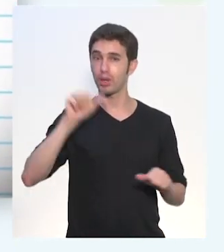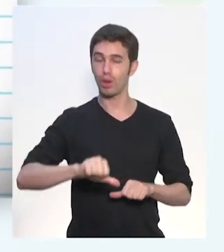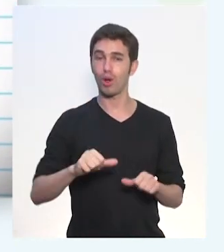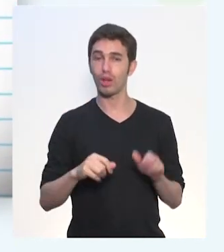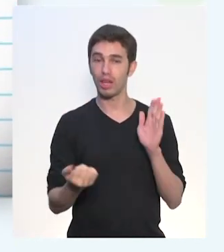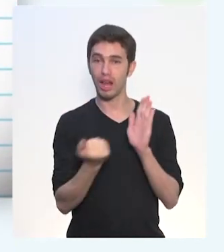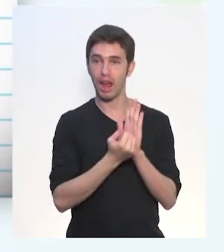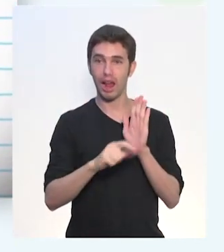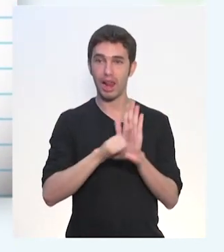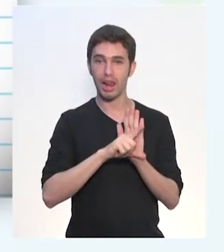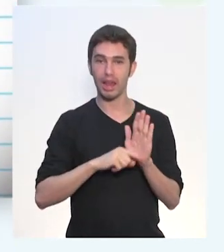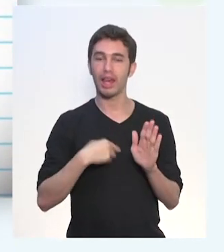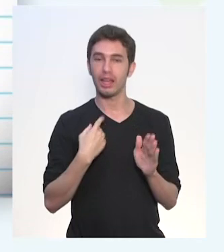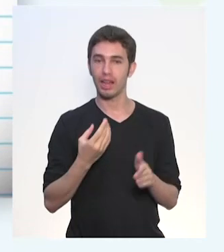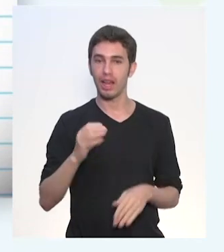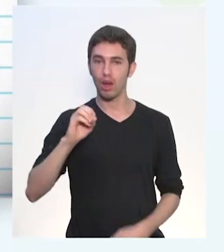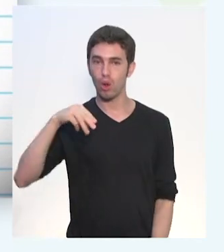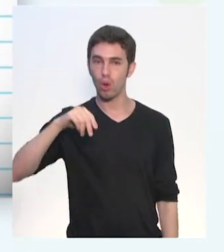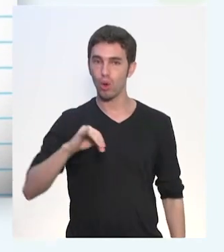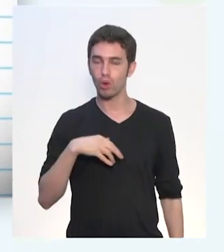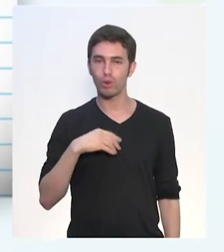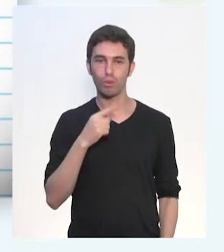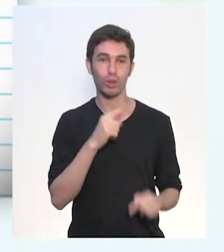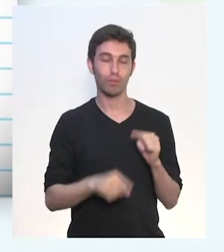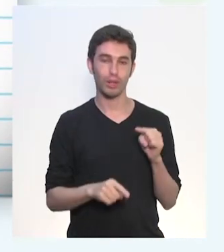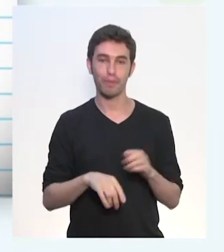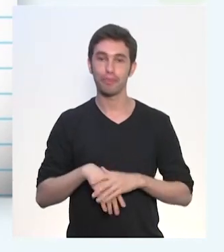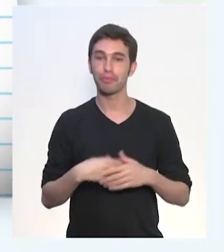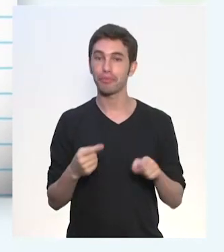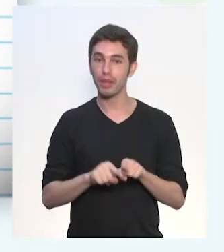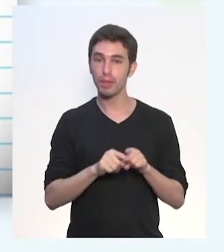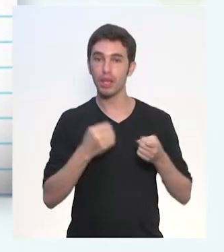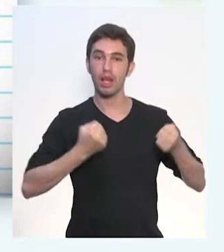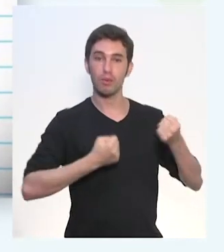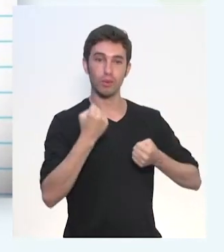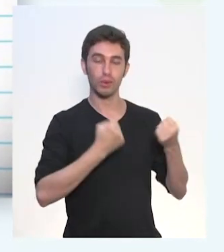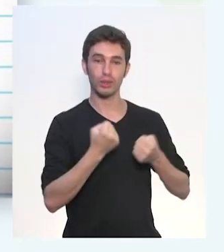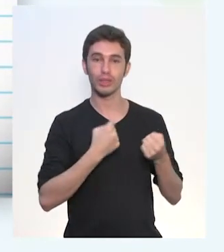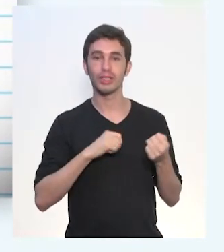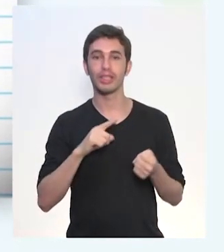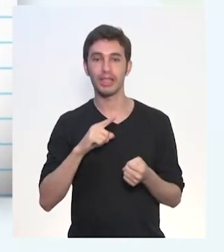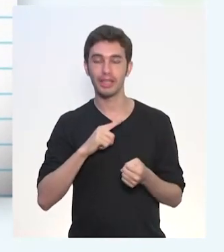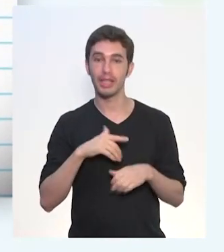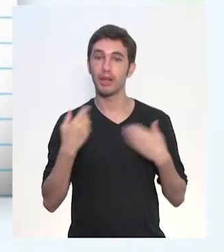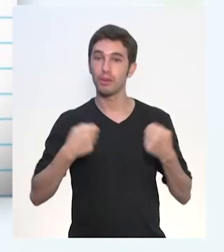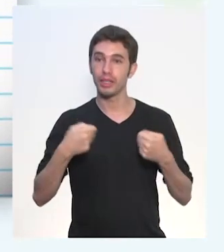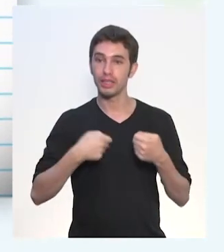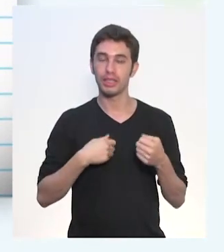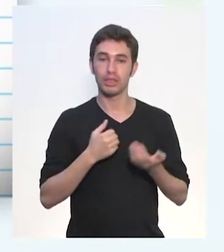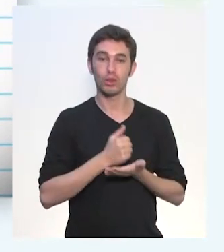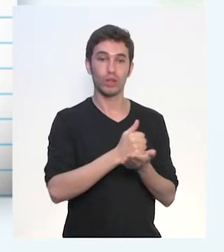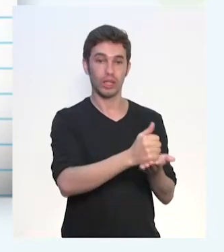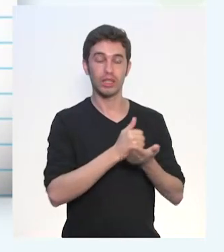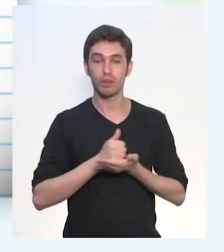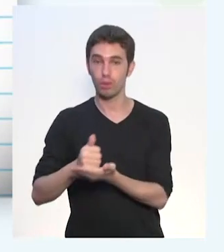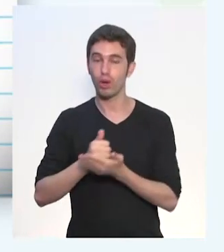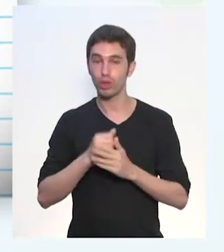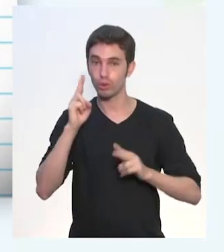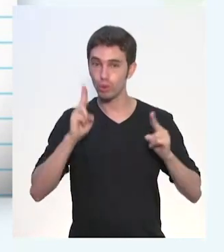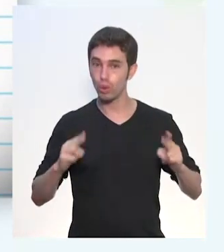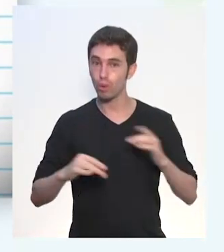que também são responsáveis por 1/4 das emissões globais de gases do efeito estufa. Para que o transporte urbano permita o acesso da população